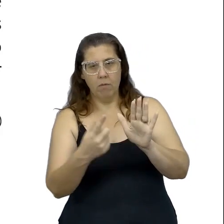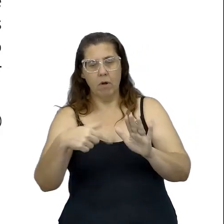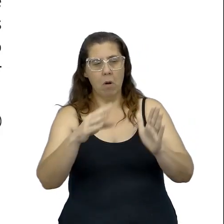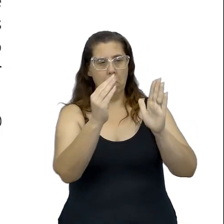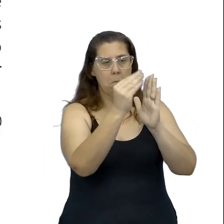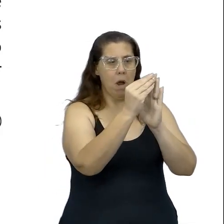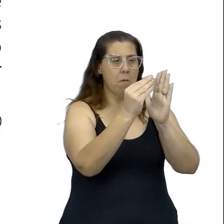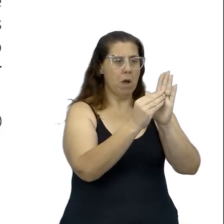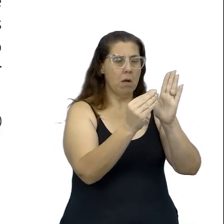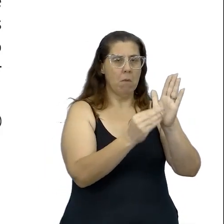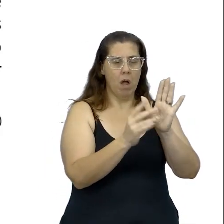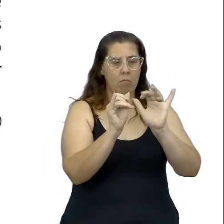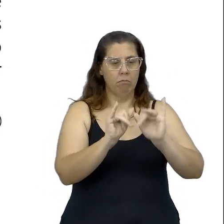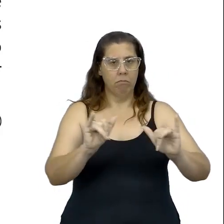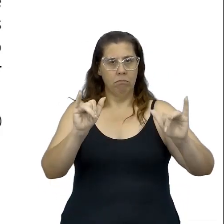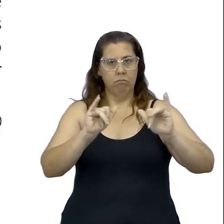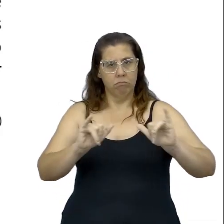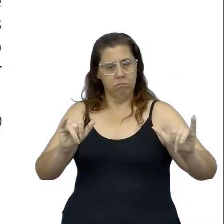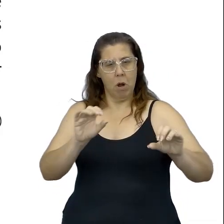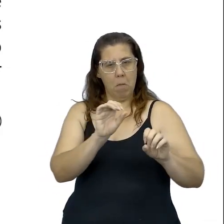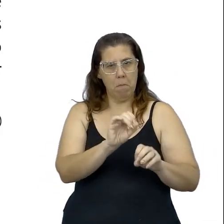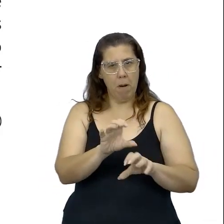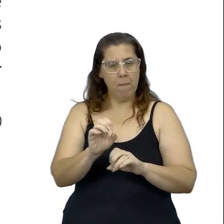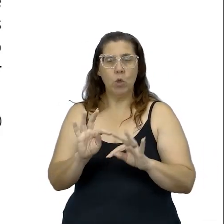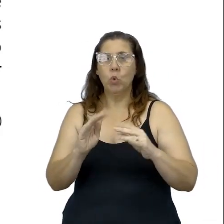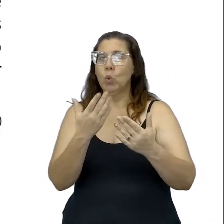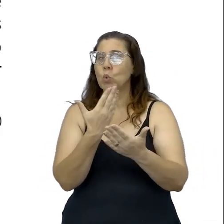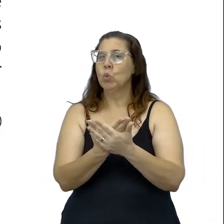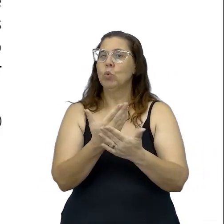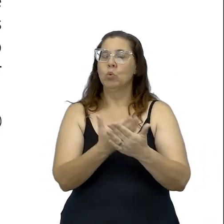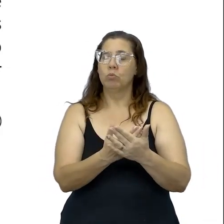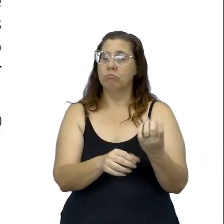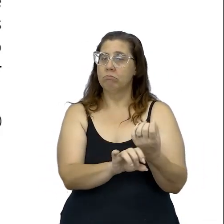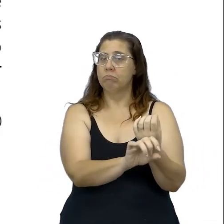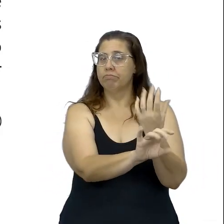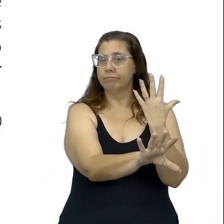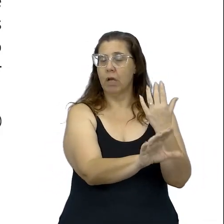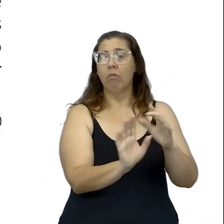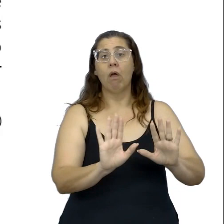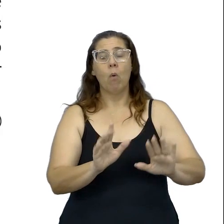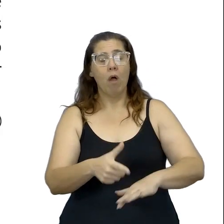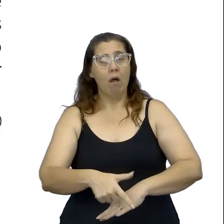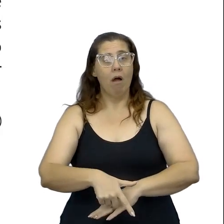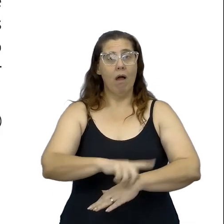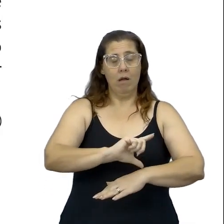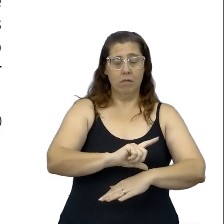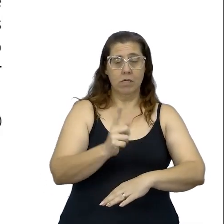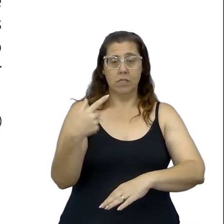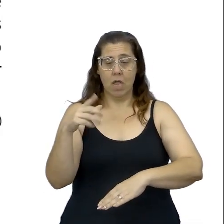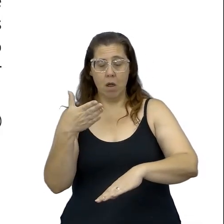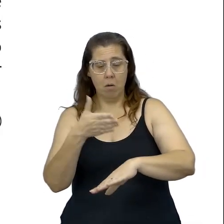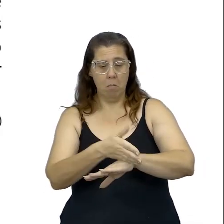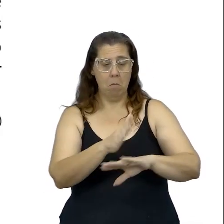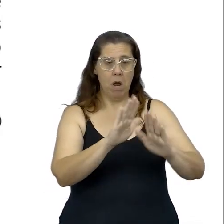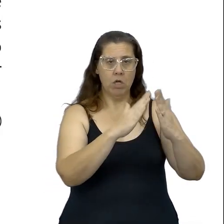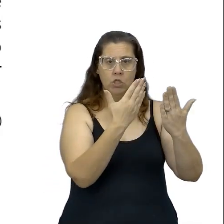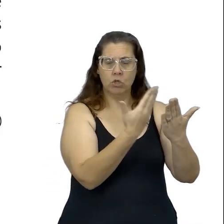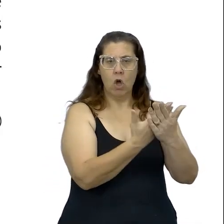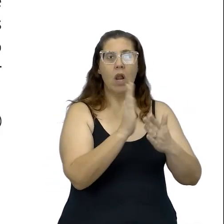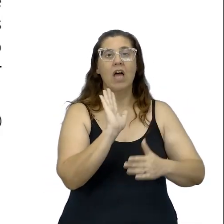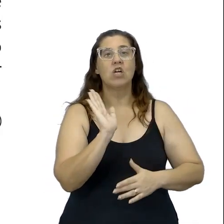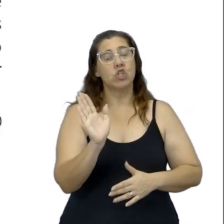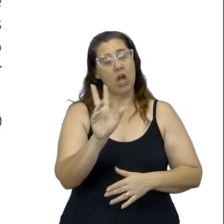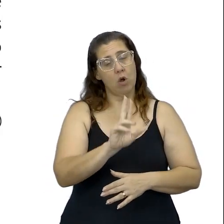as instruções recebidas são estudados online. Então, antes do estudante frequentar a aula, ele já utiliza